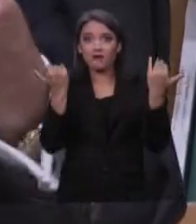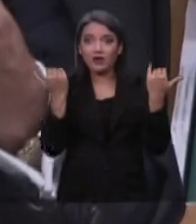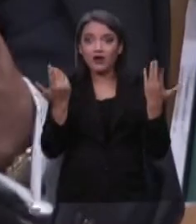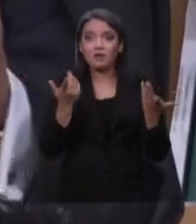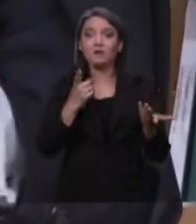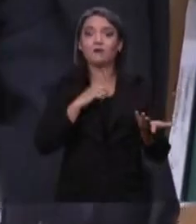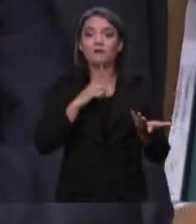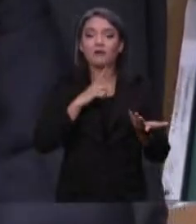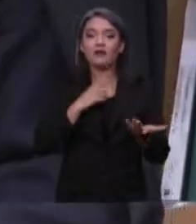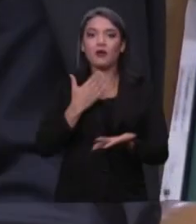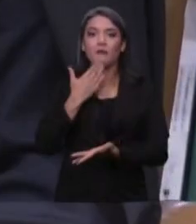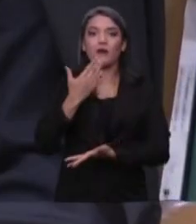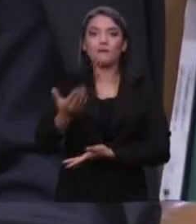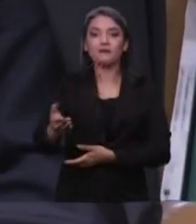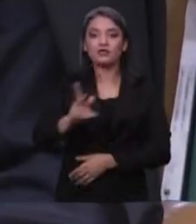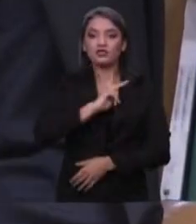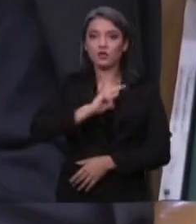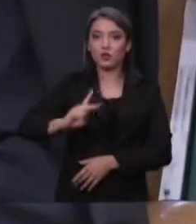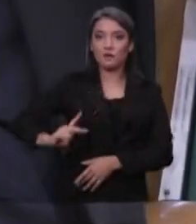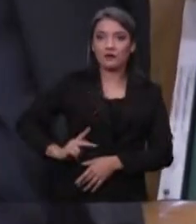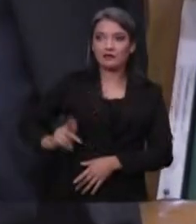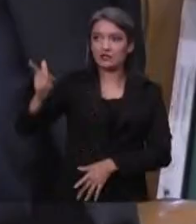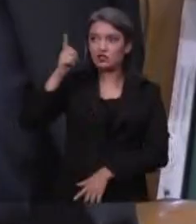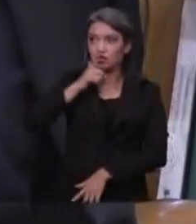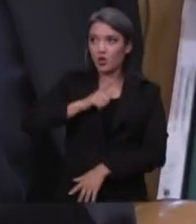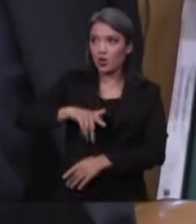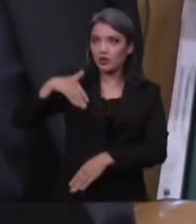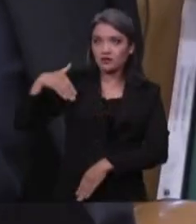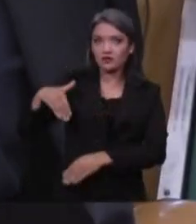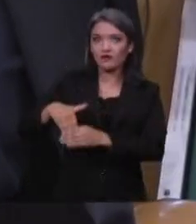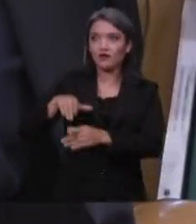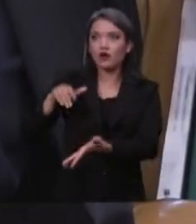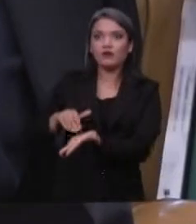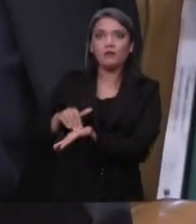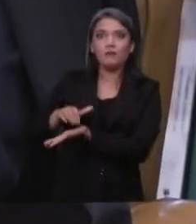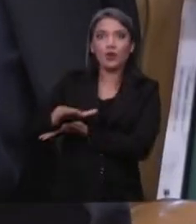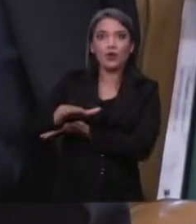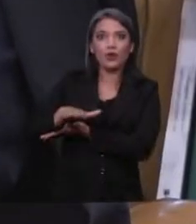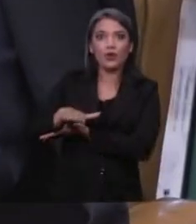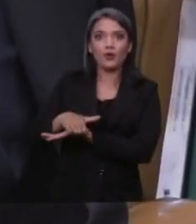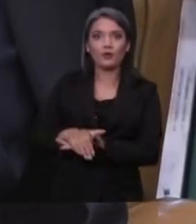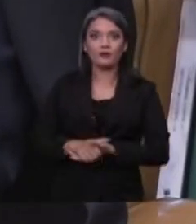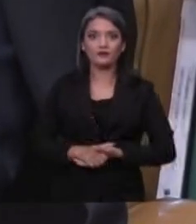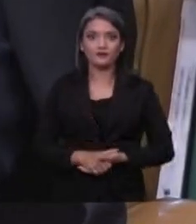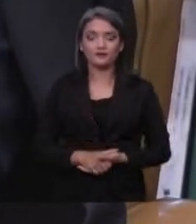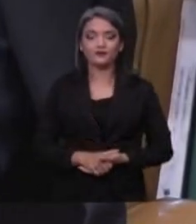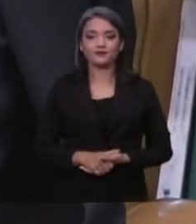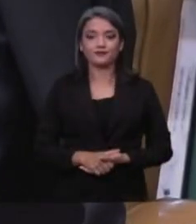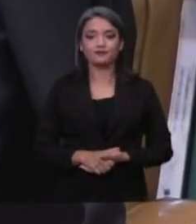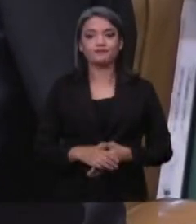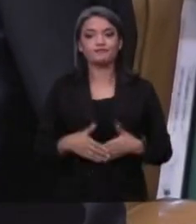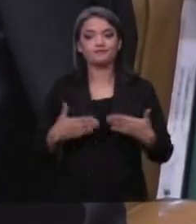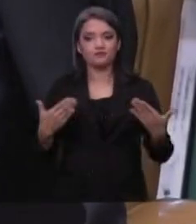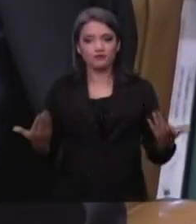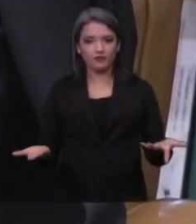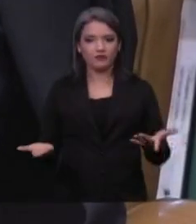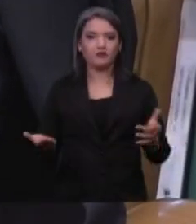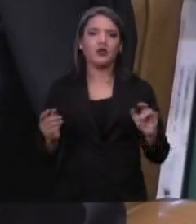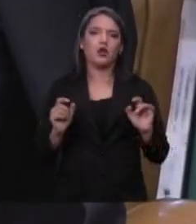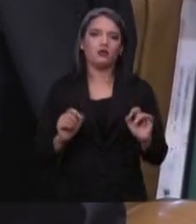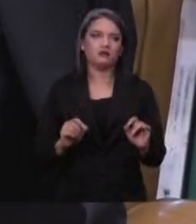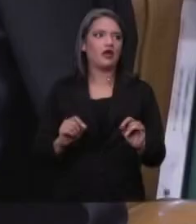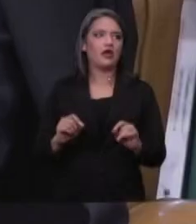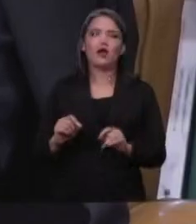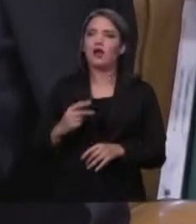a deposição do presidente legitimamente eleito. Veja, ser oposição, não gostar